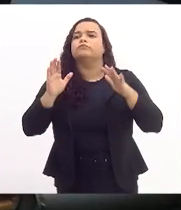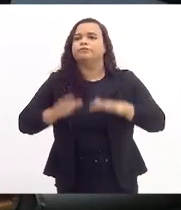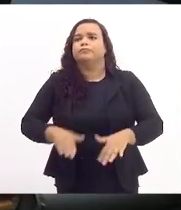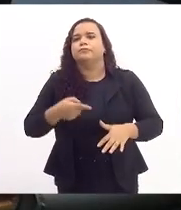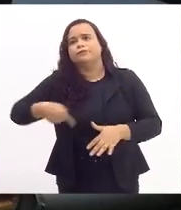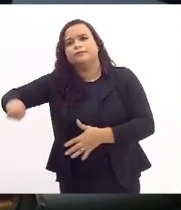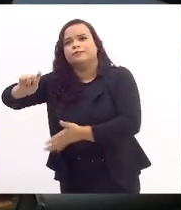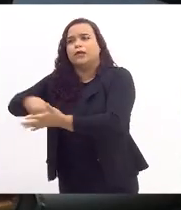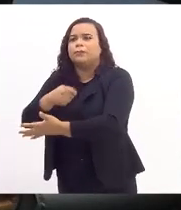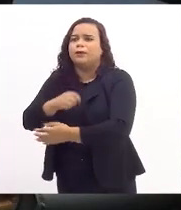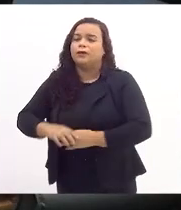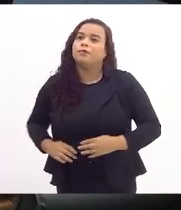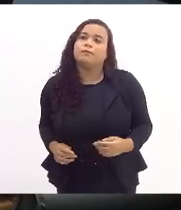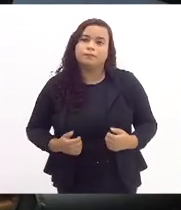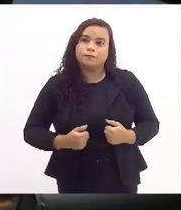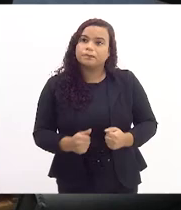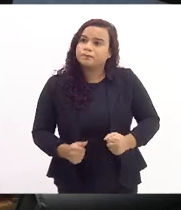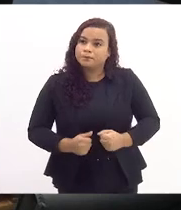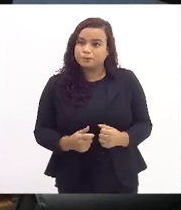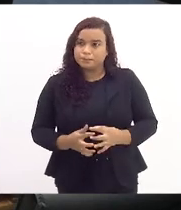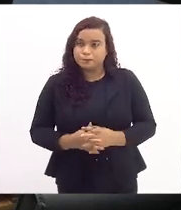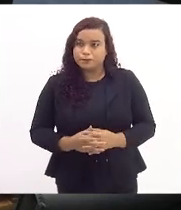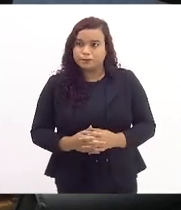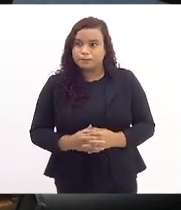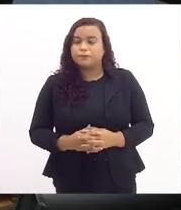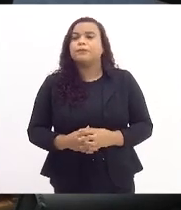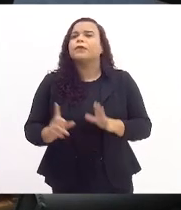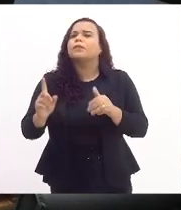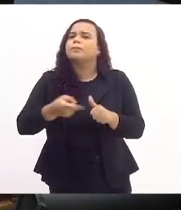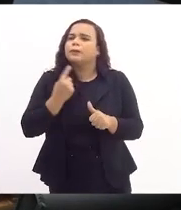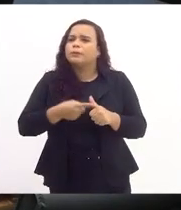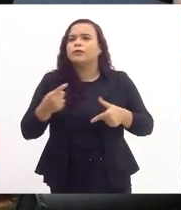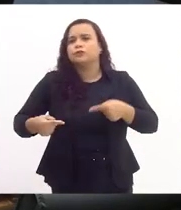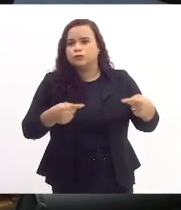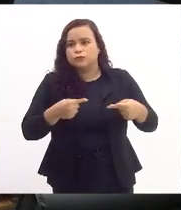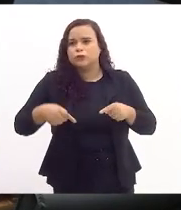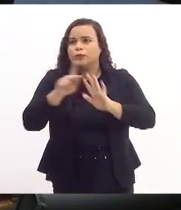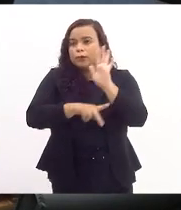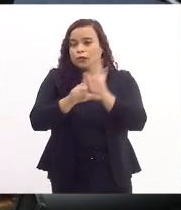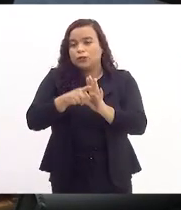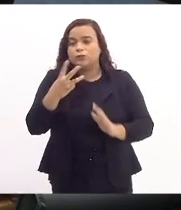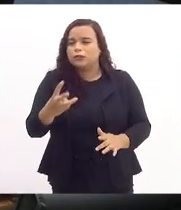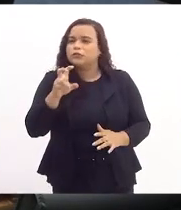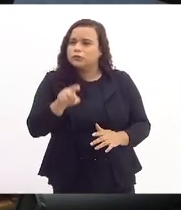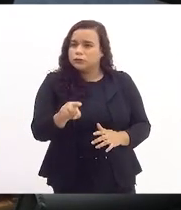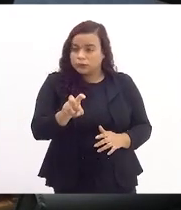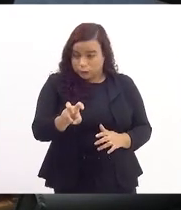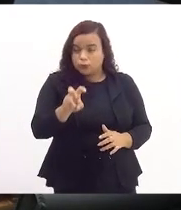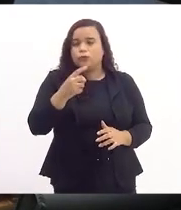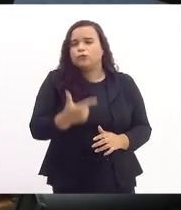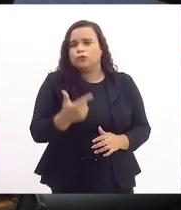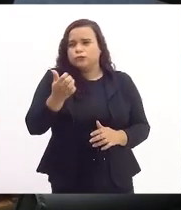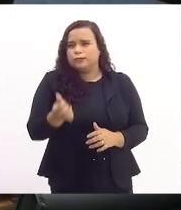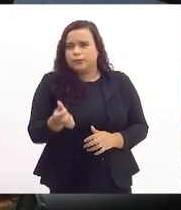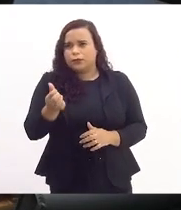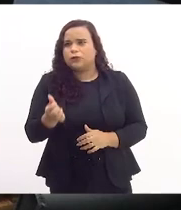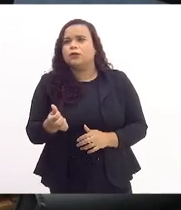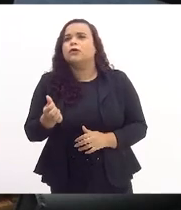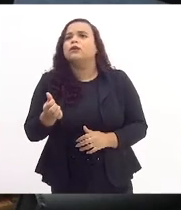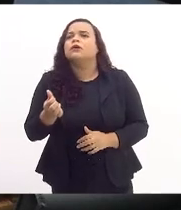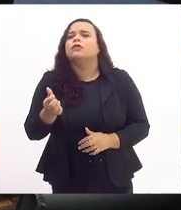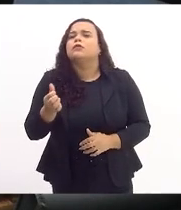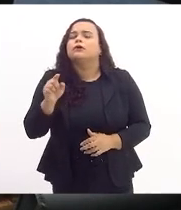aprovado vai autógrafo é em primeira discussão projeto de lei 3526 17 da autoria deputada zeidan